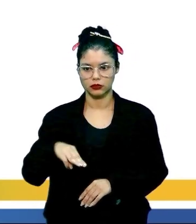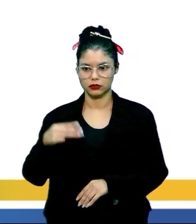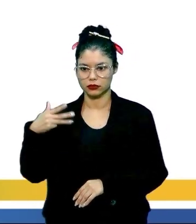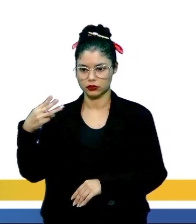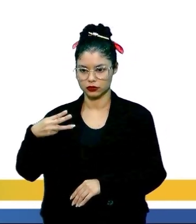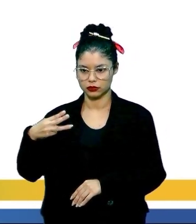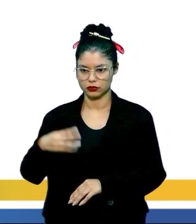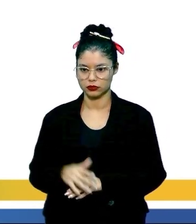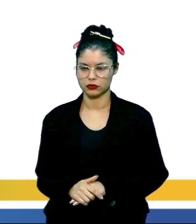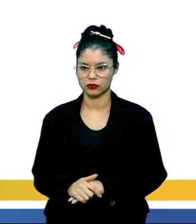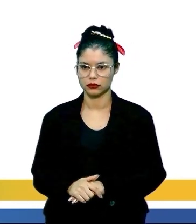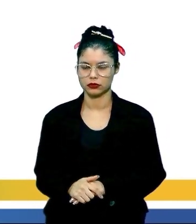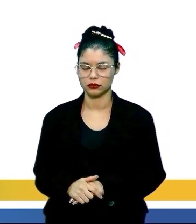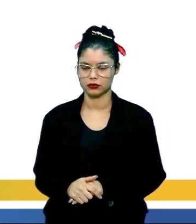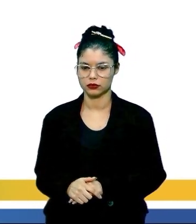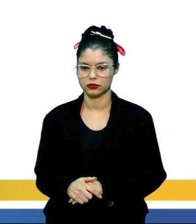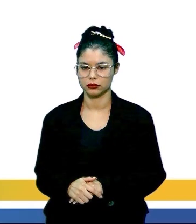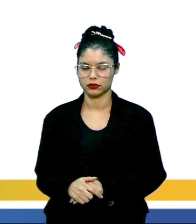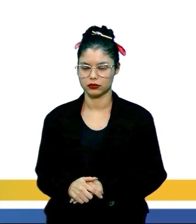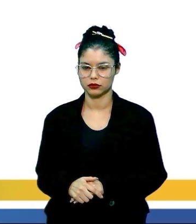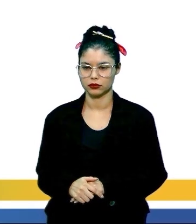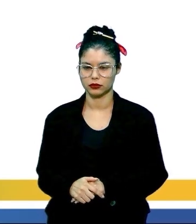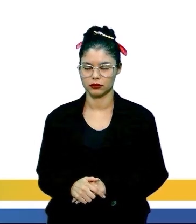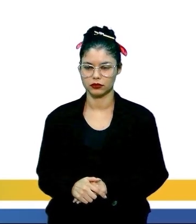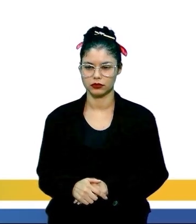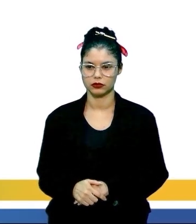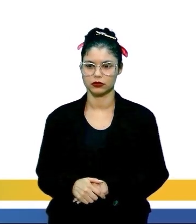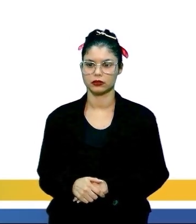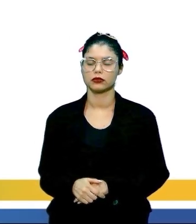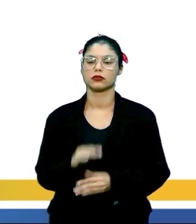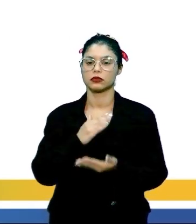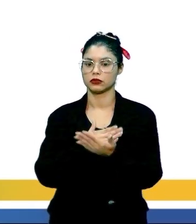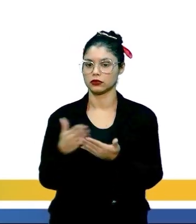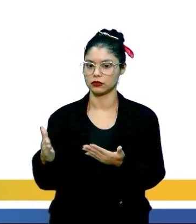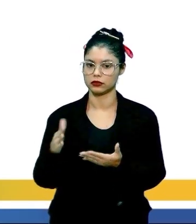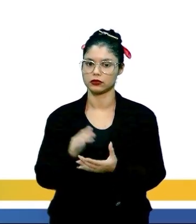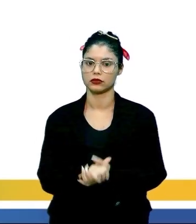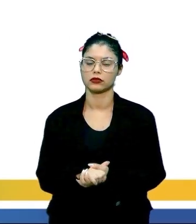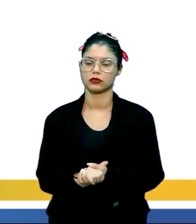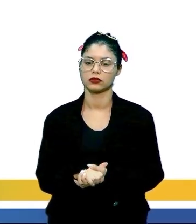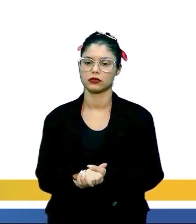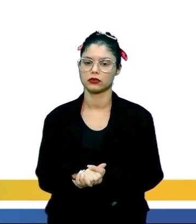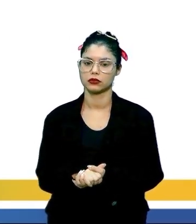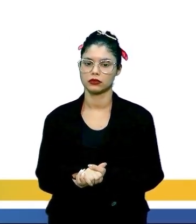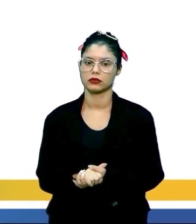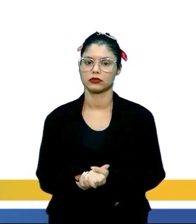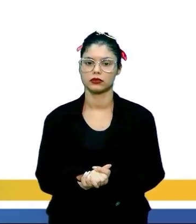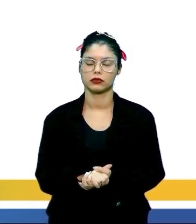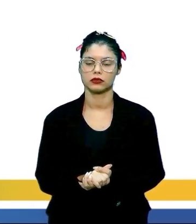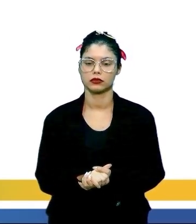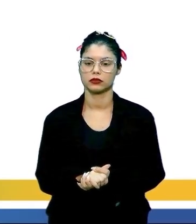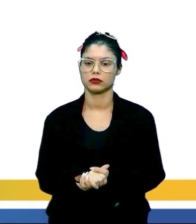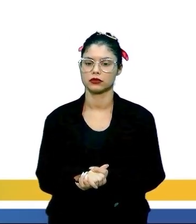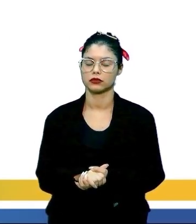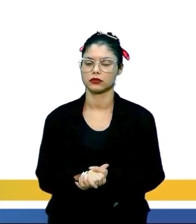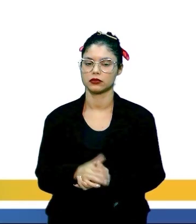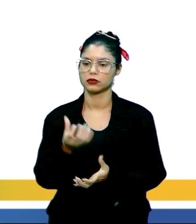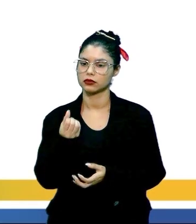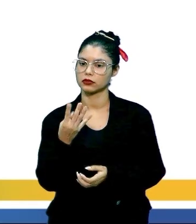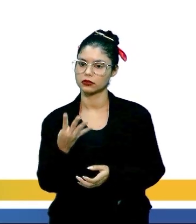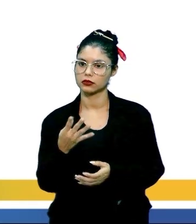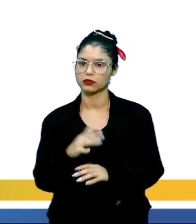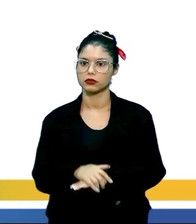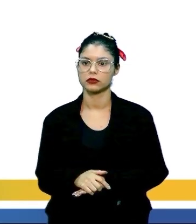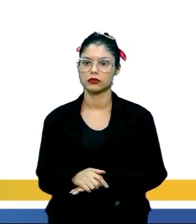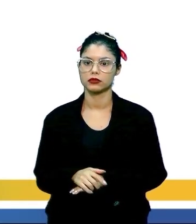de 64.000 centímetros cúbicos. Então, o volume inicial é de 8.000 e o volume final de